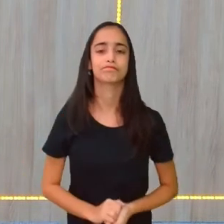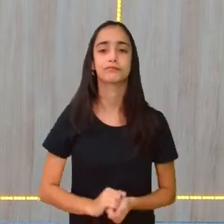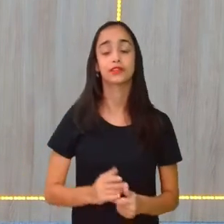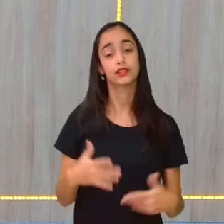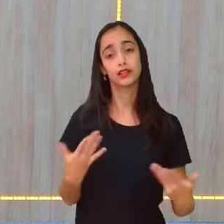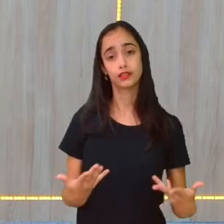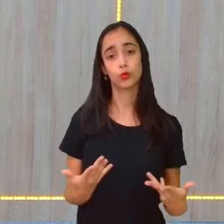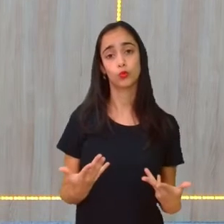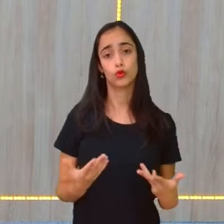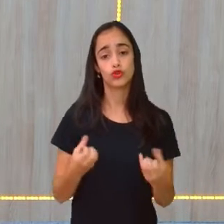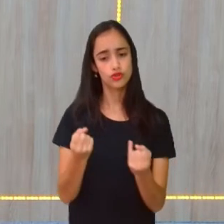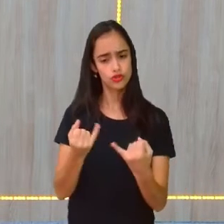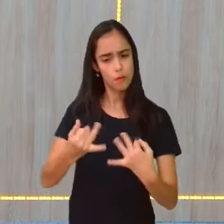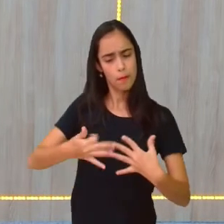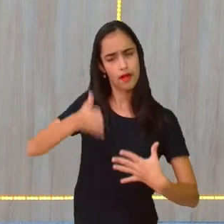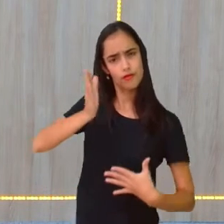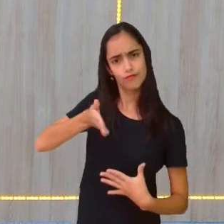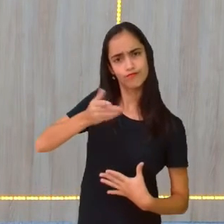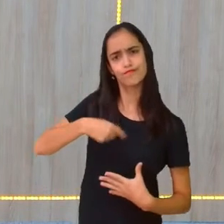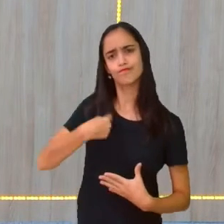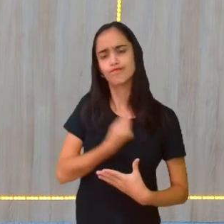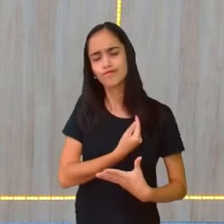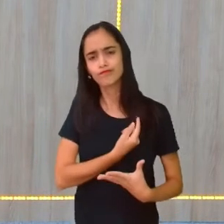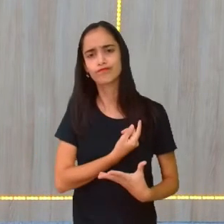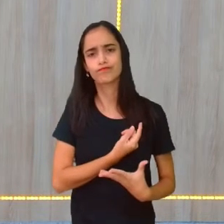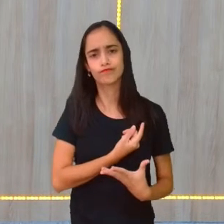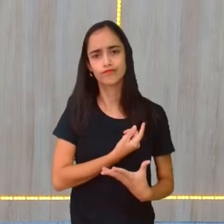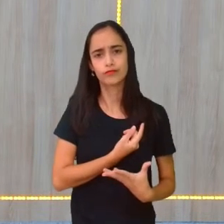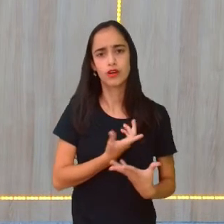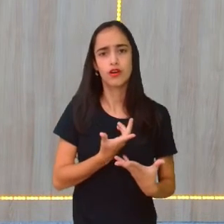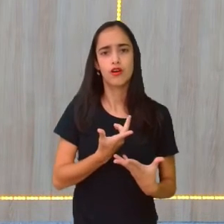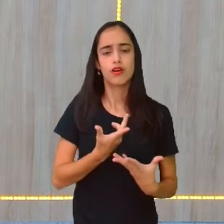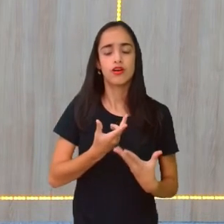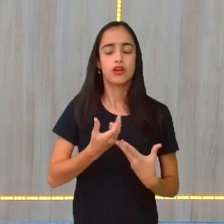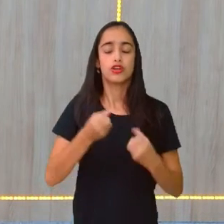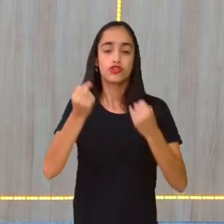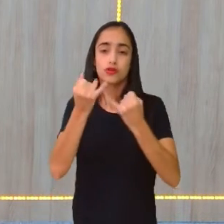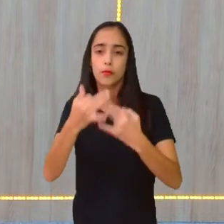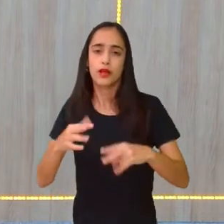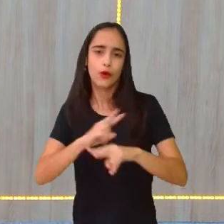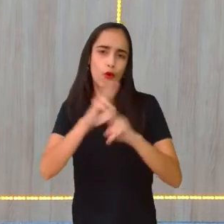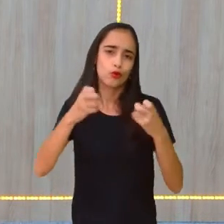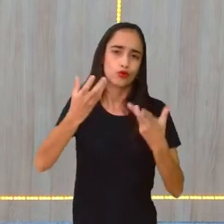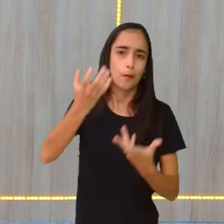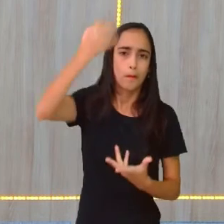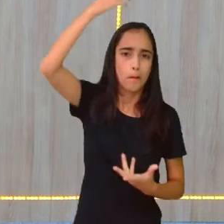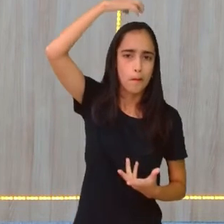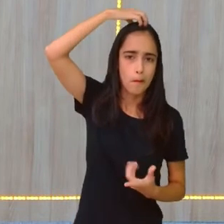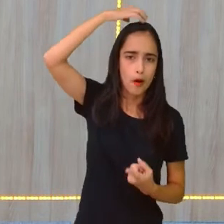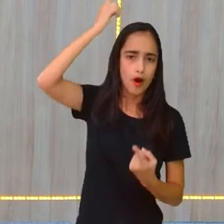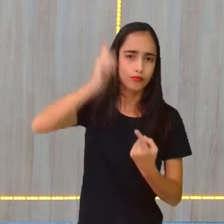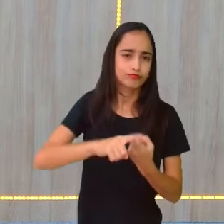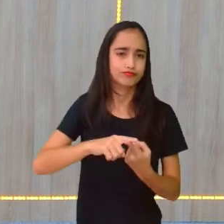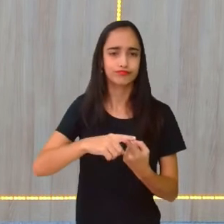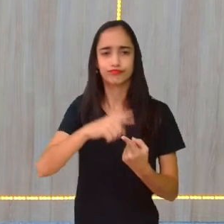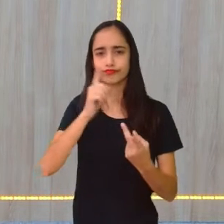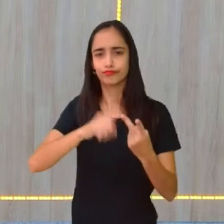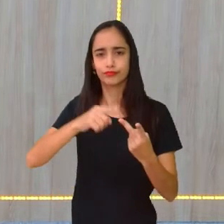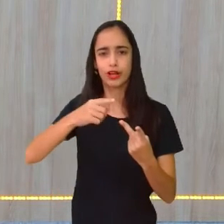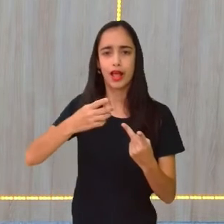né, a gente passou aí, né, a monarquia, a diarquia, aí a gente viu